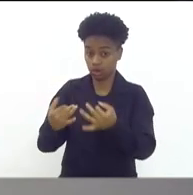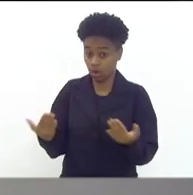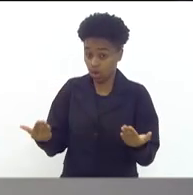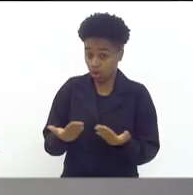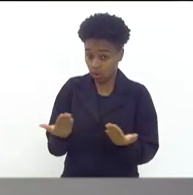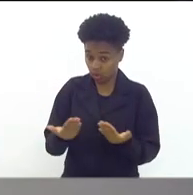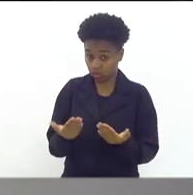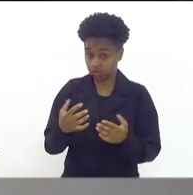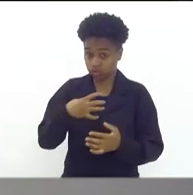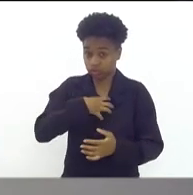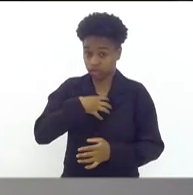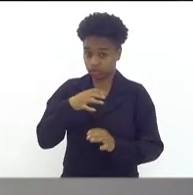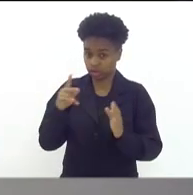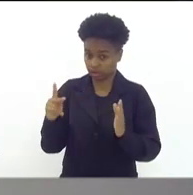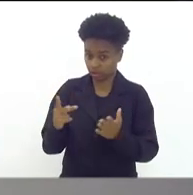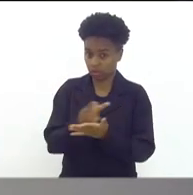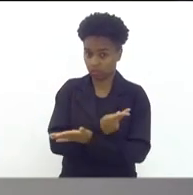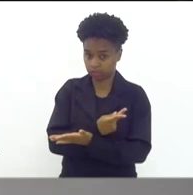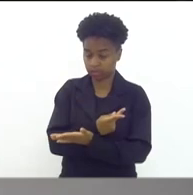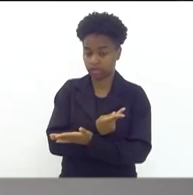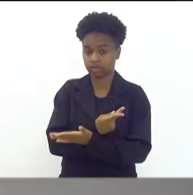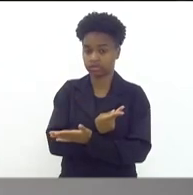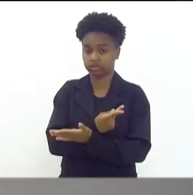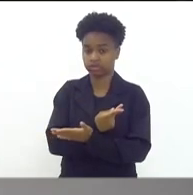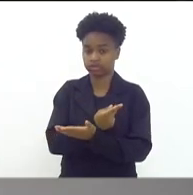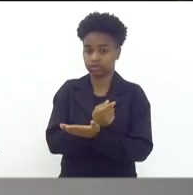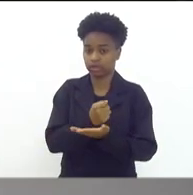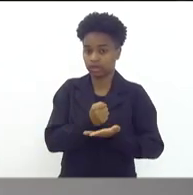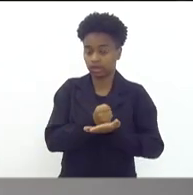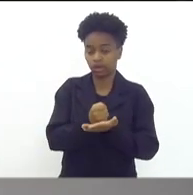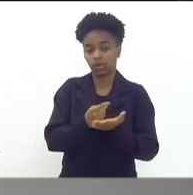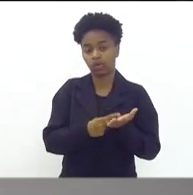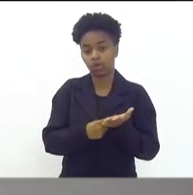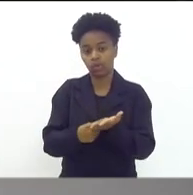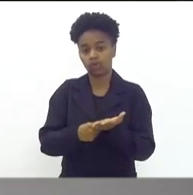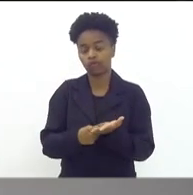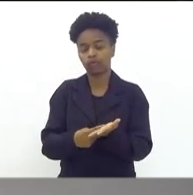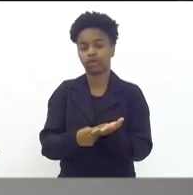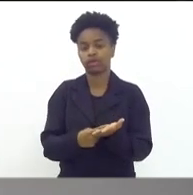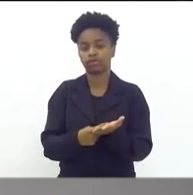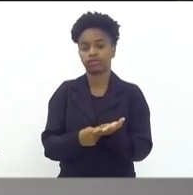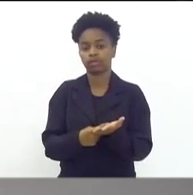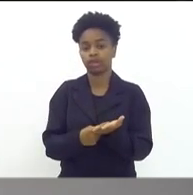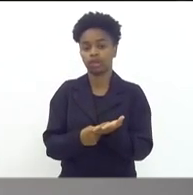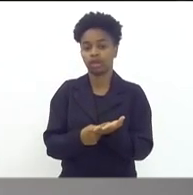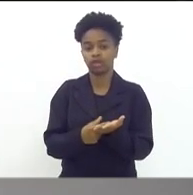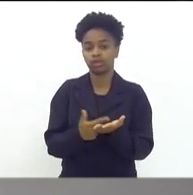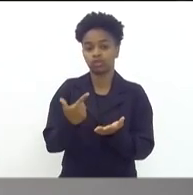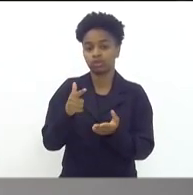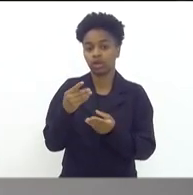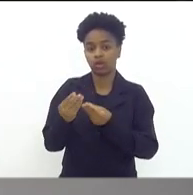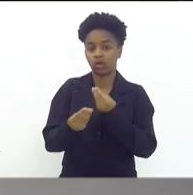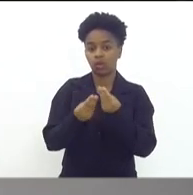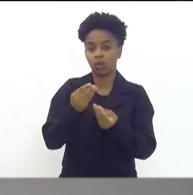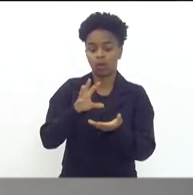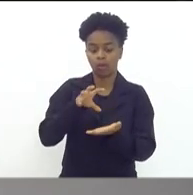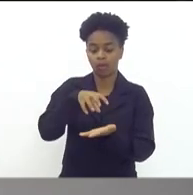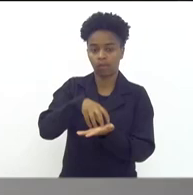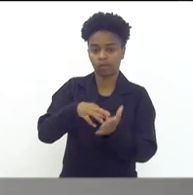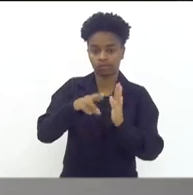como o convênio é encaminhado pela pela anel Ela não dá a agência reguladora